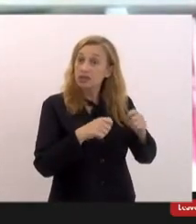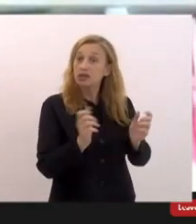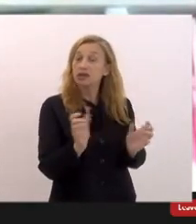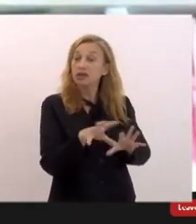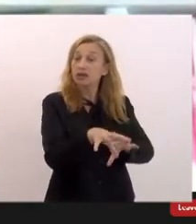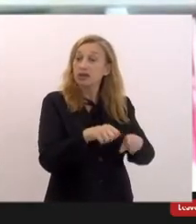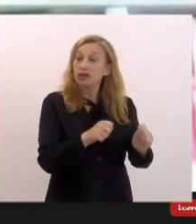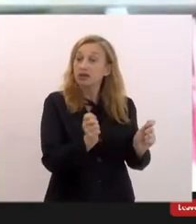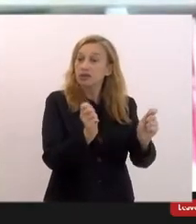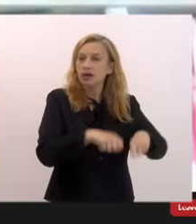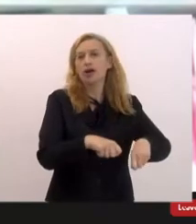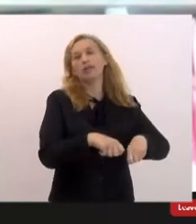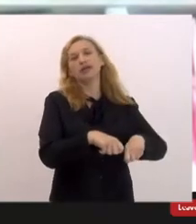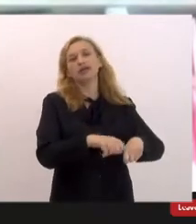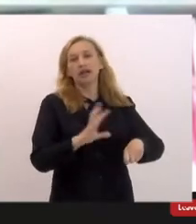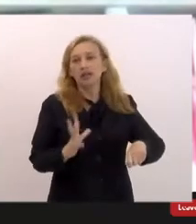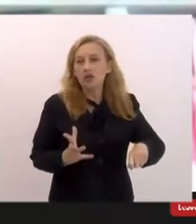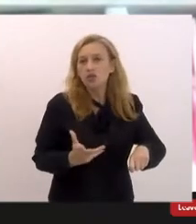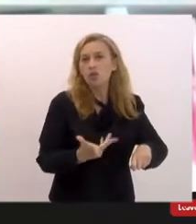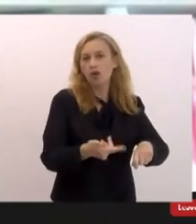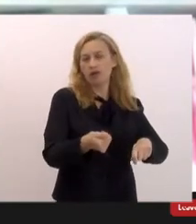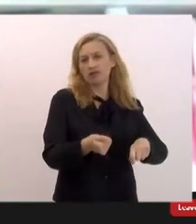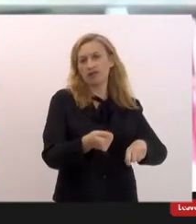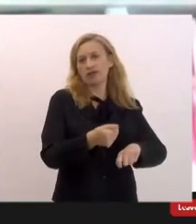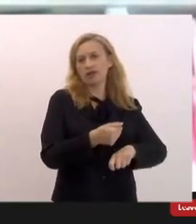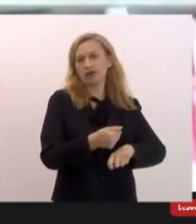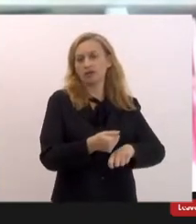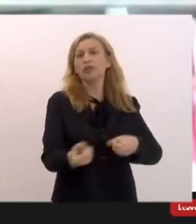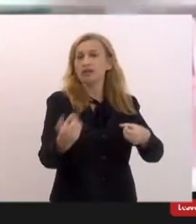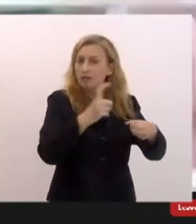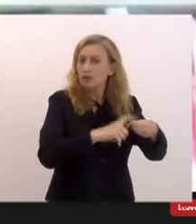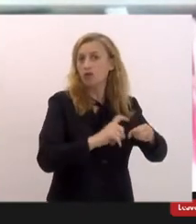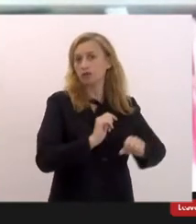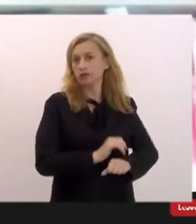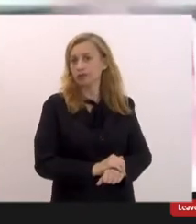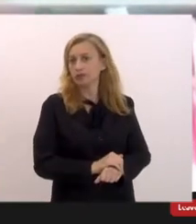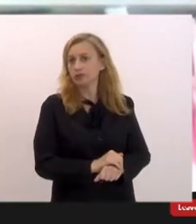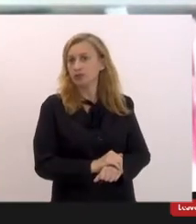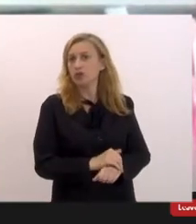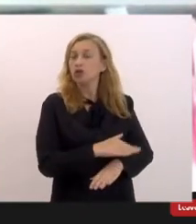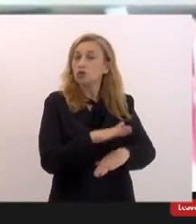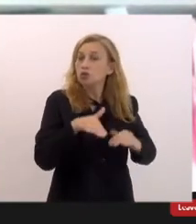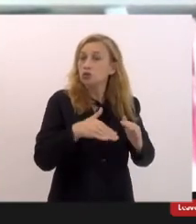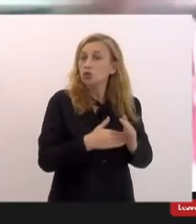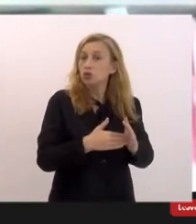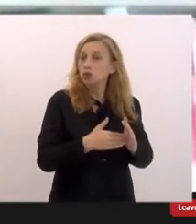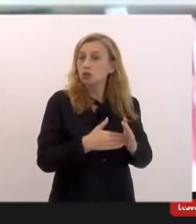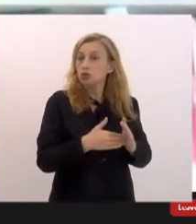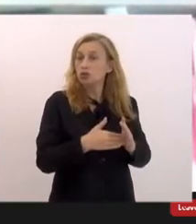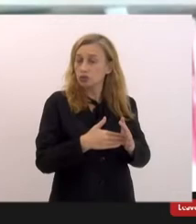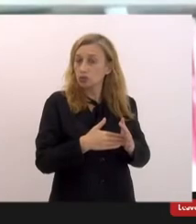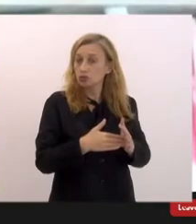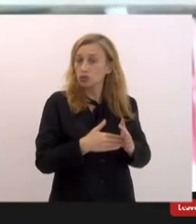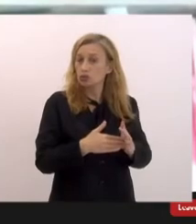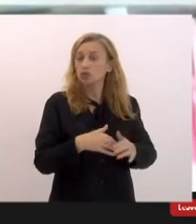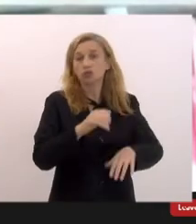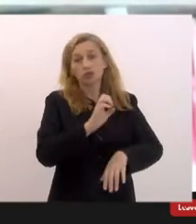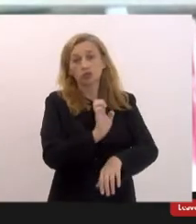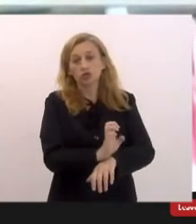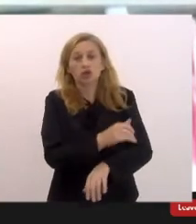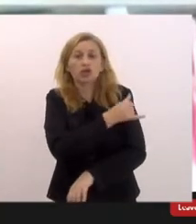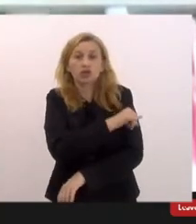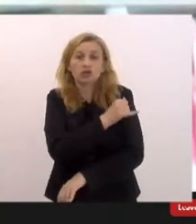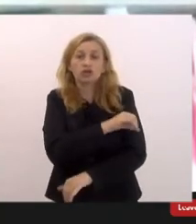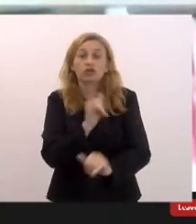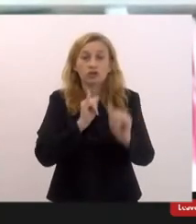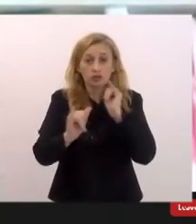né, qualificados para esse retorno. Todos têm no estado do Rio de Janeiro uma